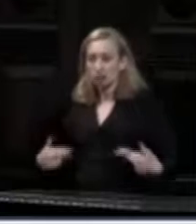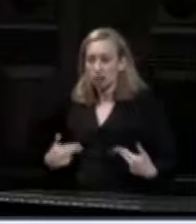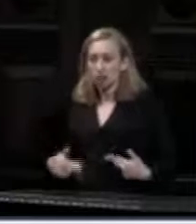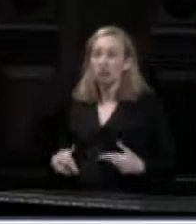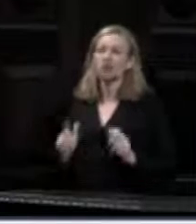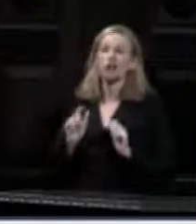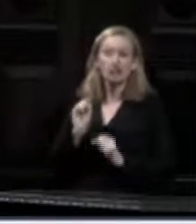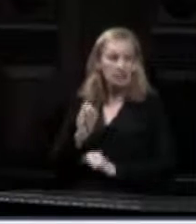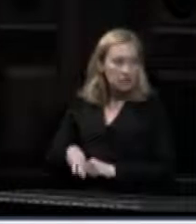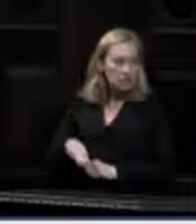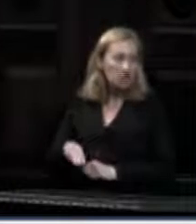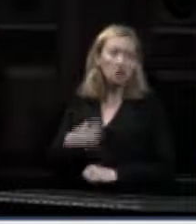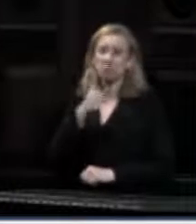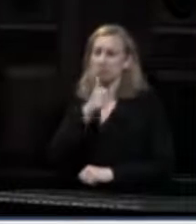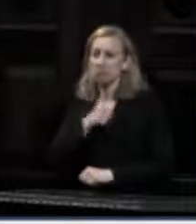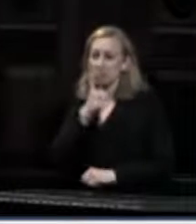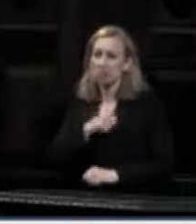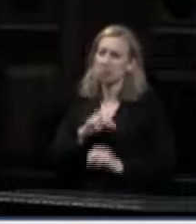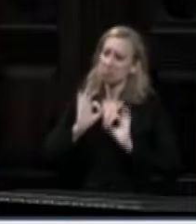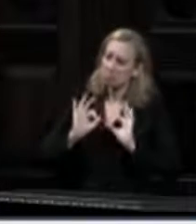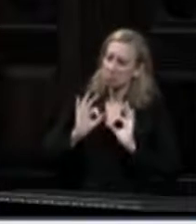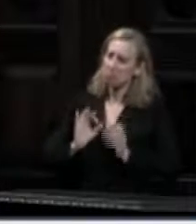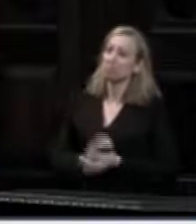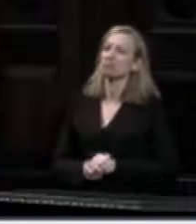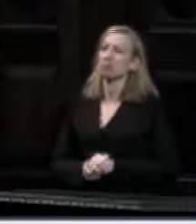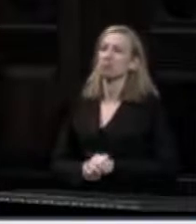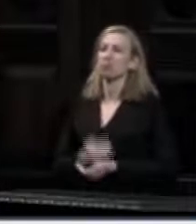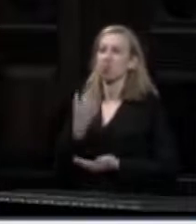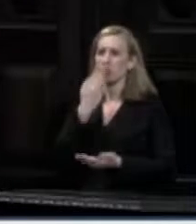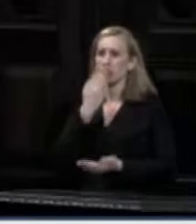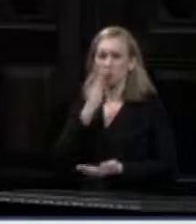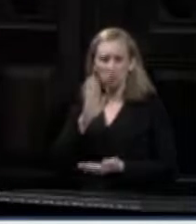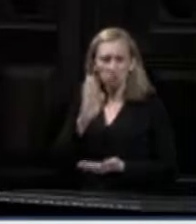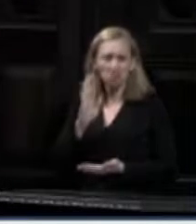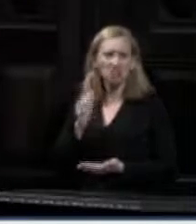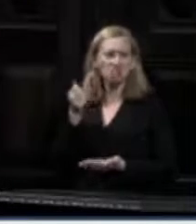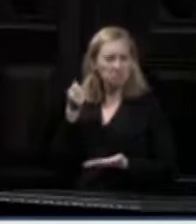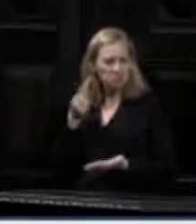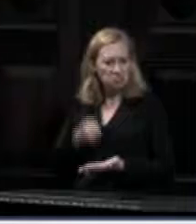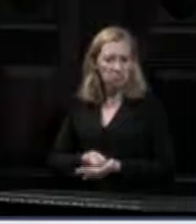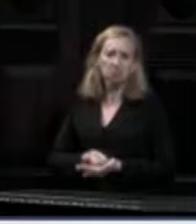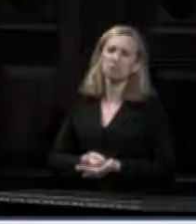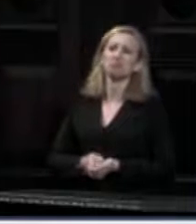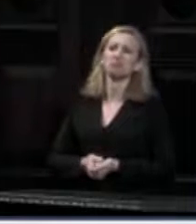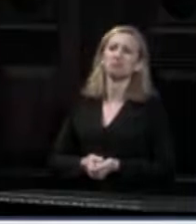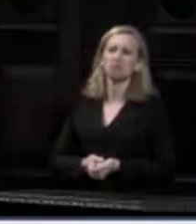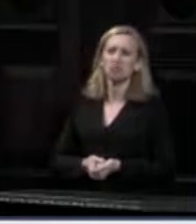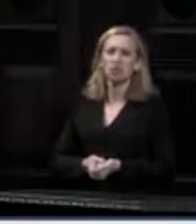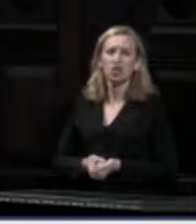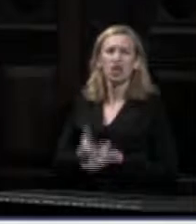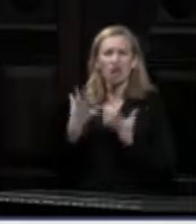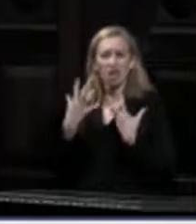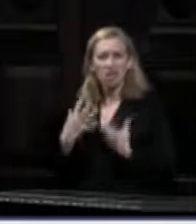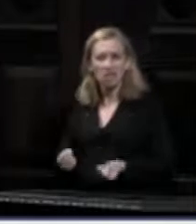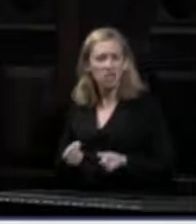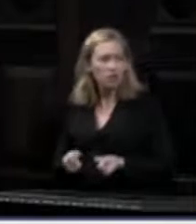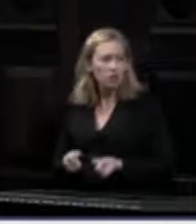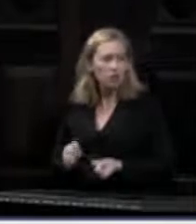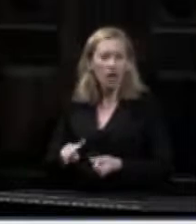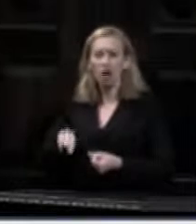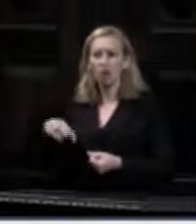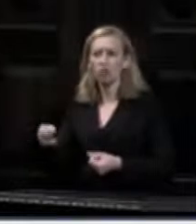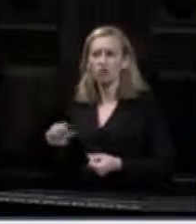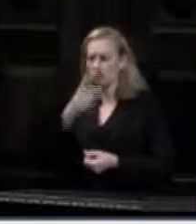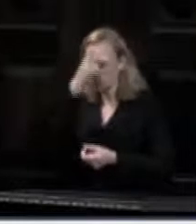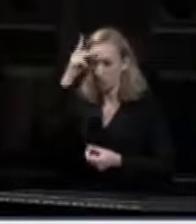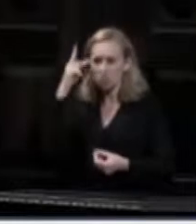uma servidora de carreira, comprometida, recebeu lá os transportadores escolares, o decreto ainda